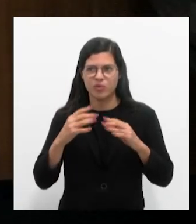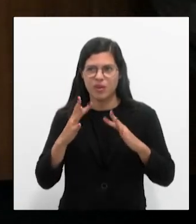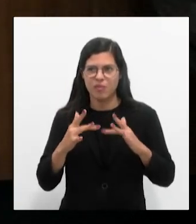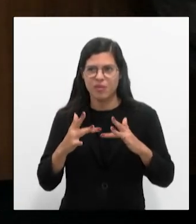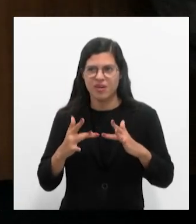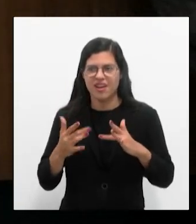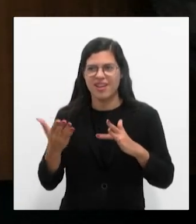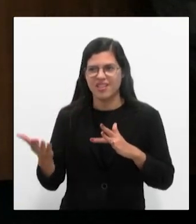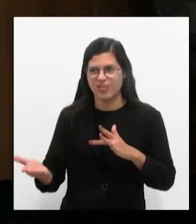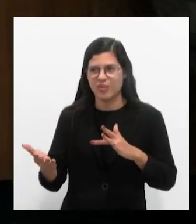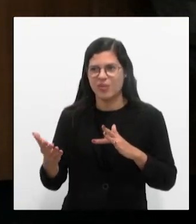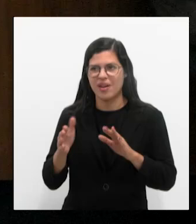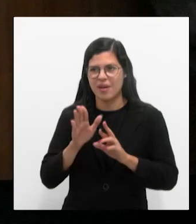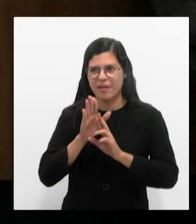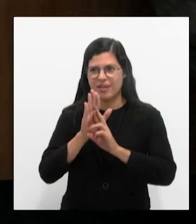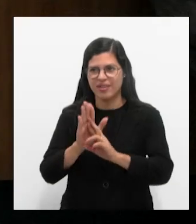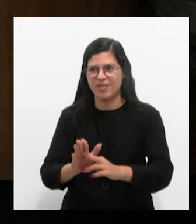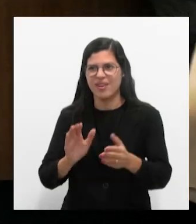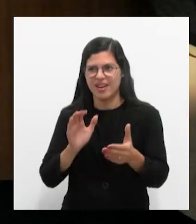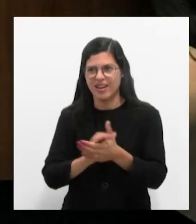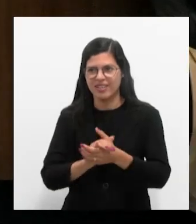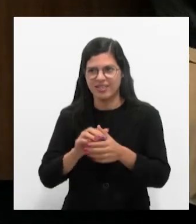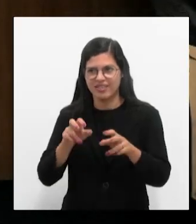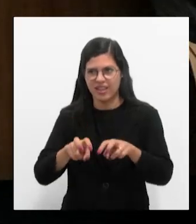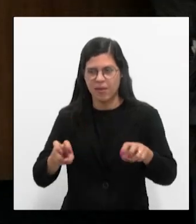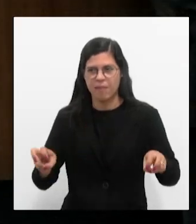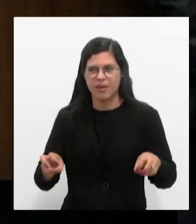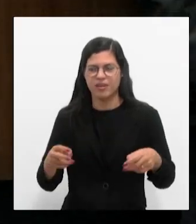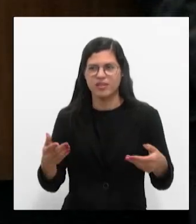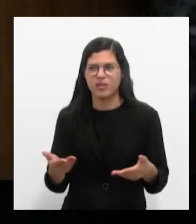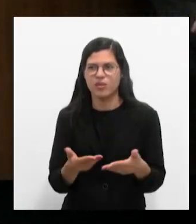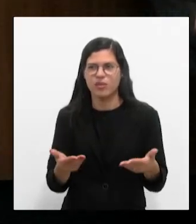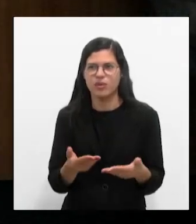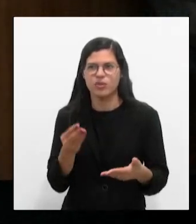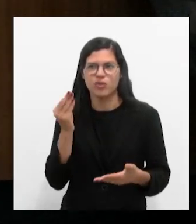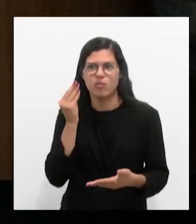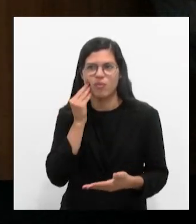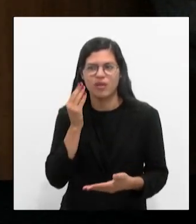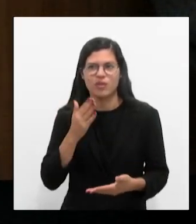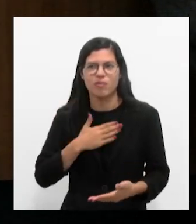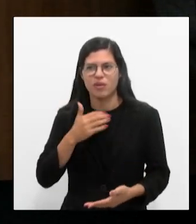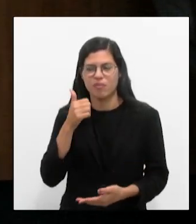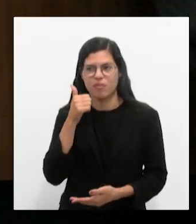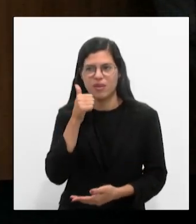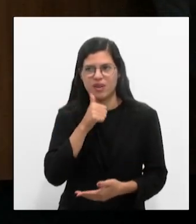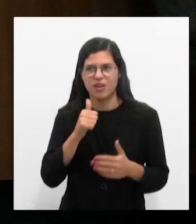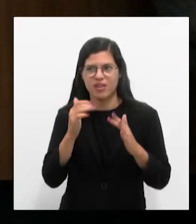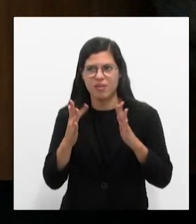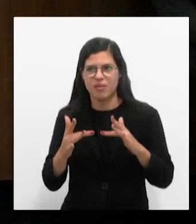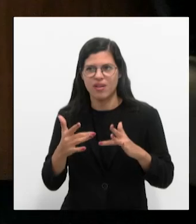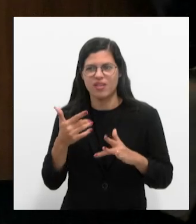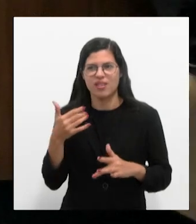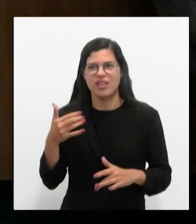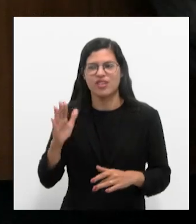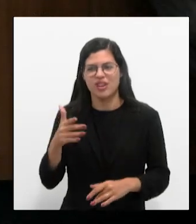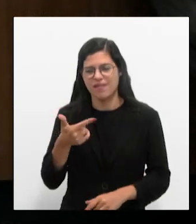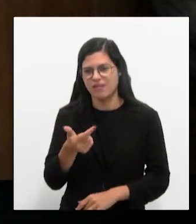compõe a mesa hoje. Dizer que quero mandar um beijo especial para minha namorada há 29 anos, Fernanda.